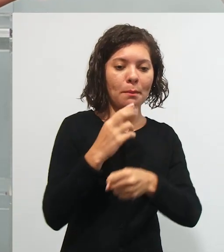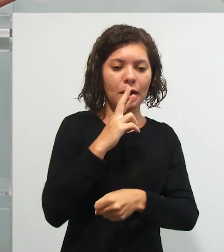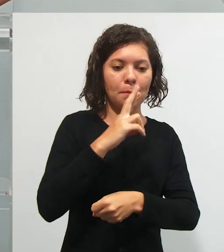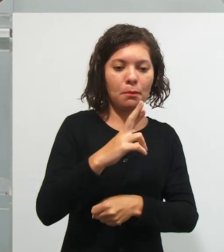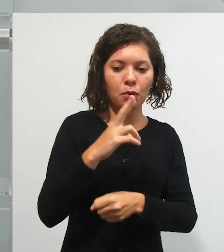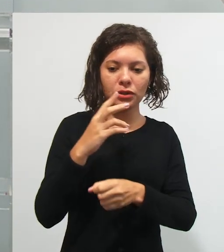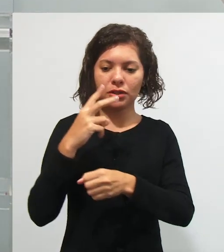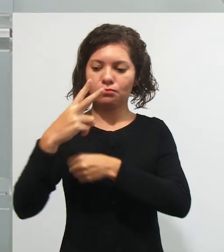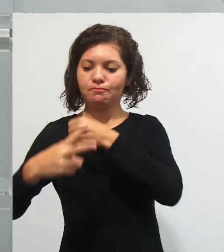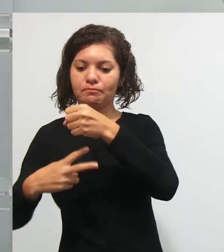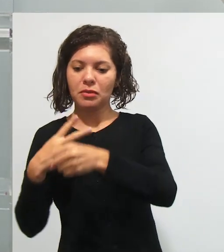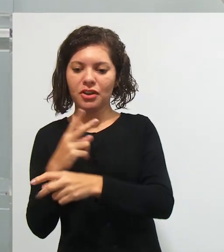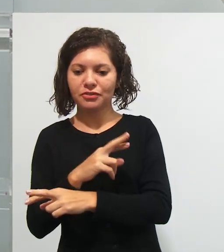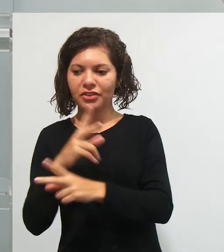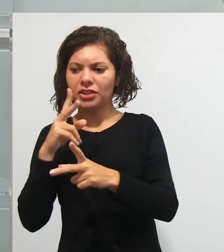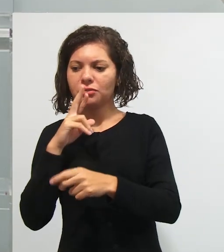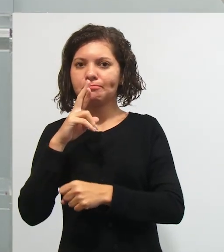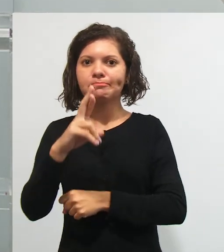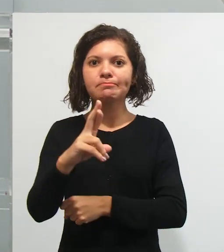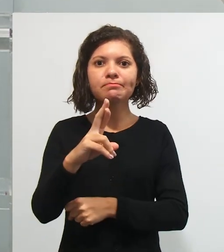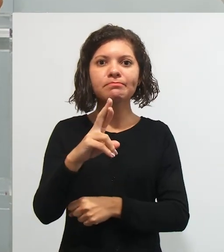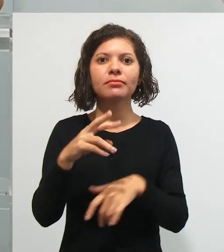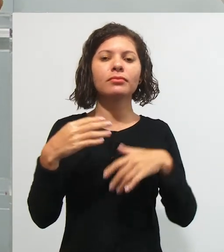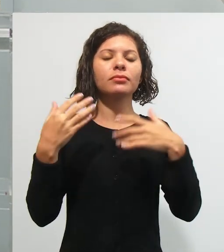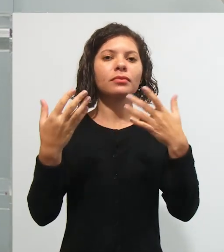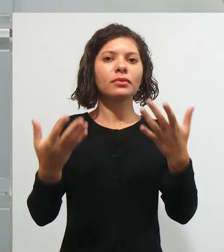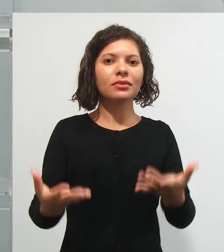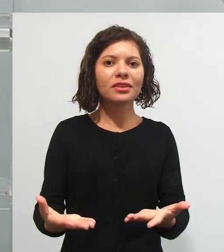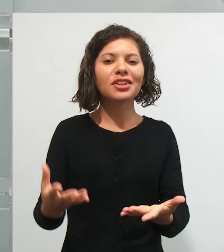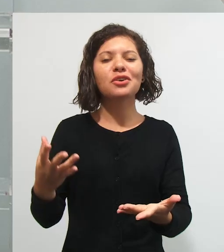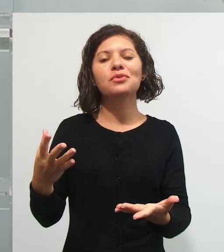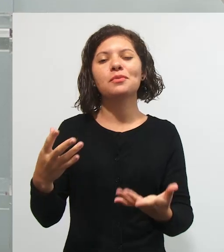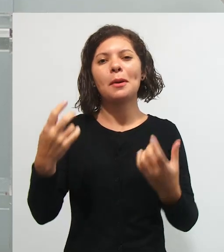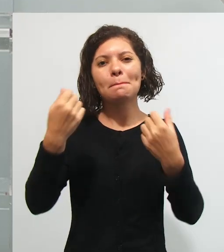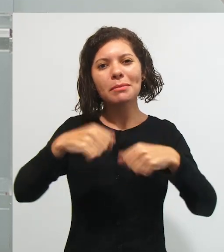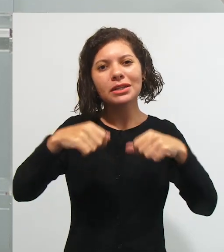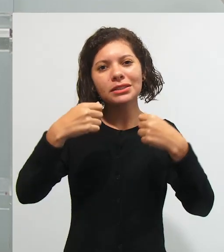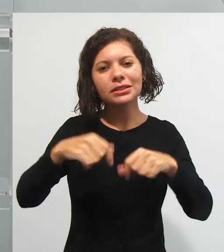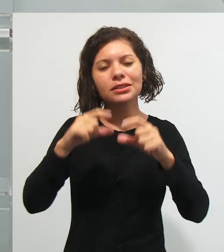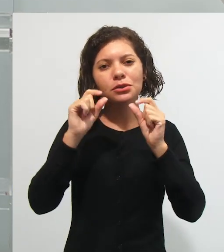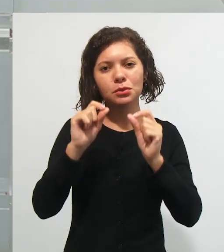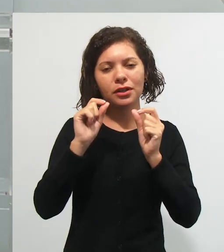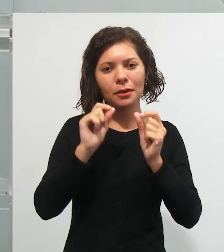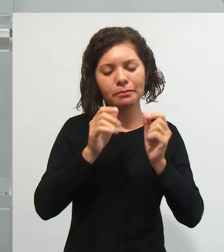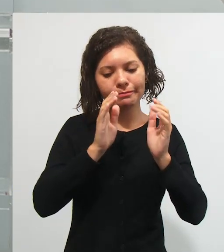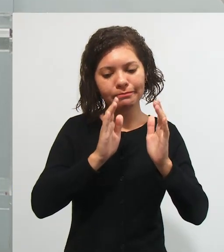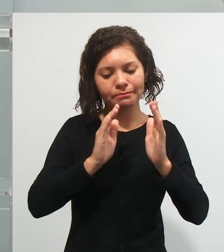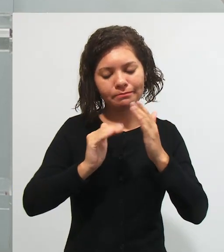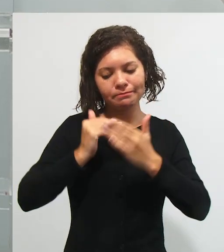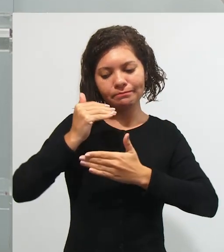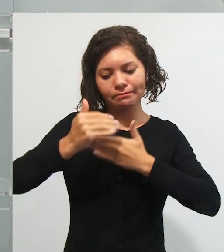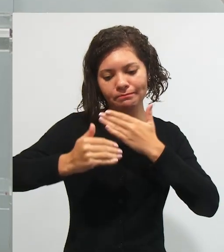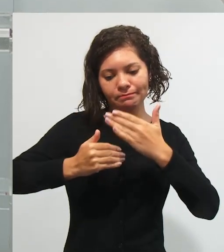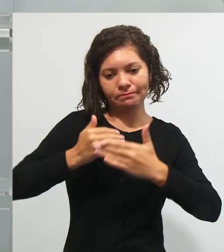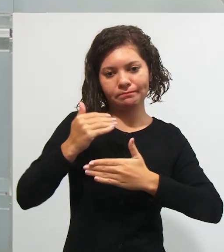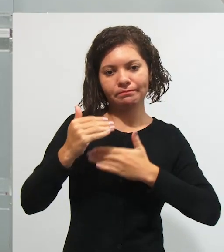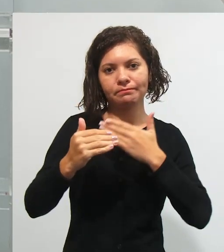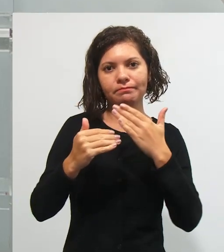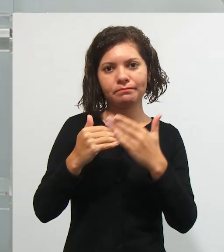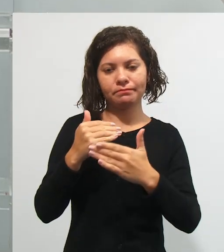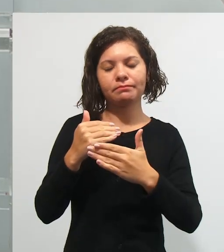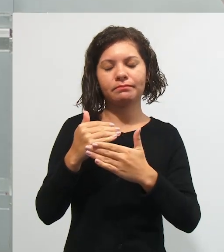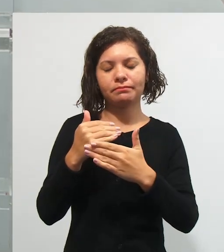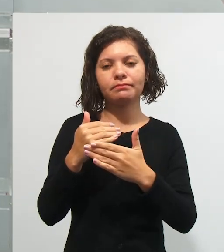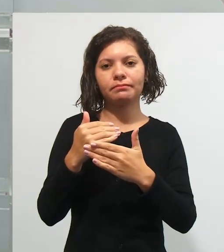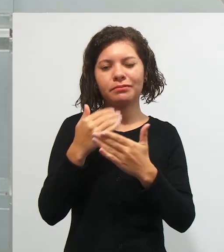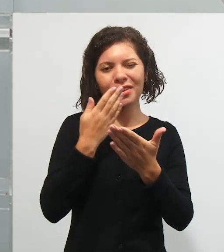outra. Então, é essa rigorosidade do processo que dá validade ao conhecimento científico